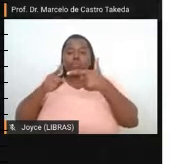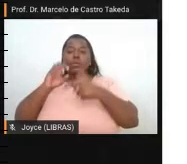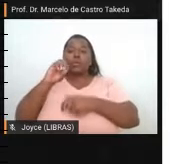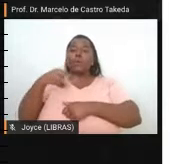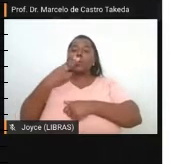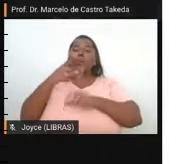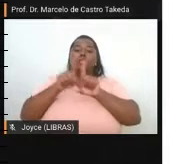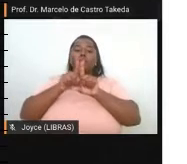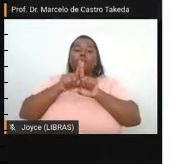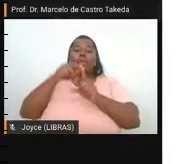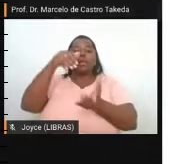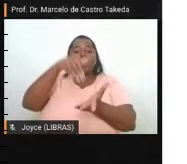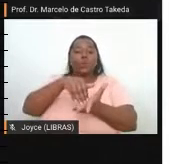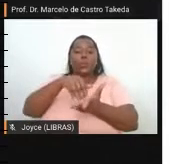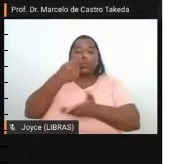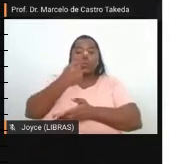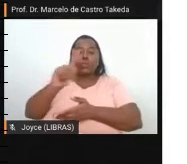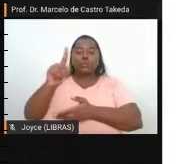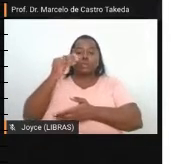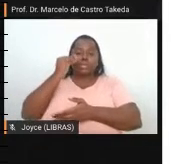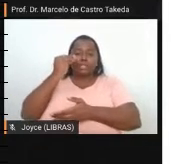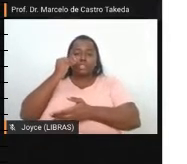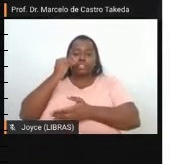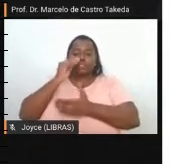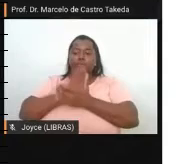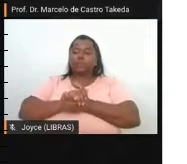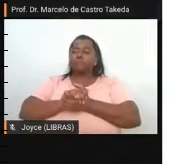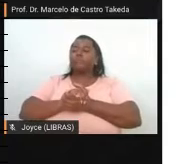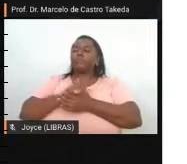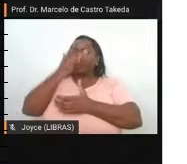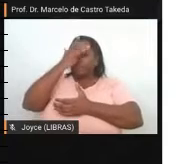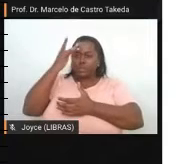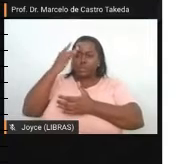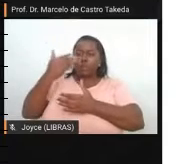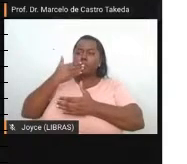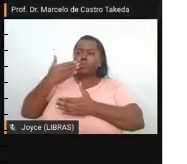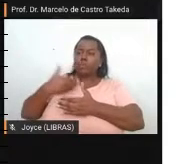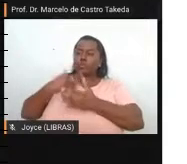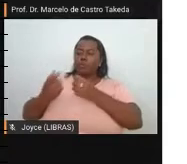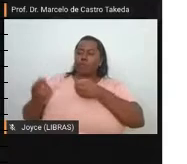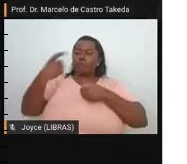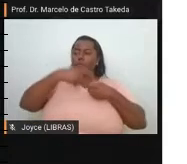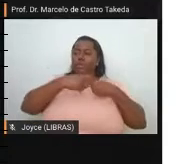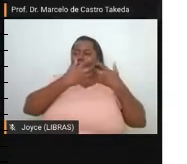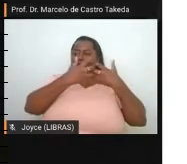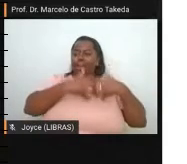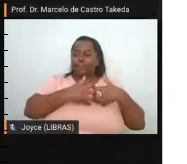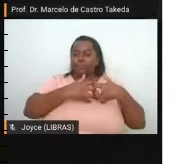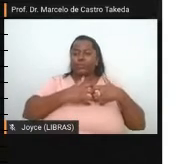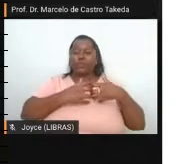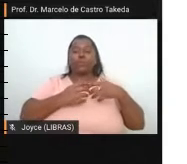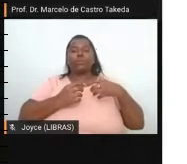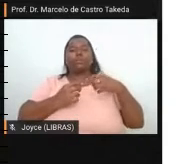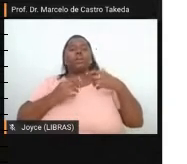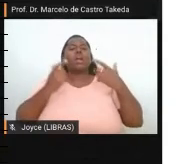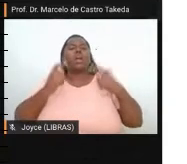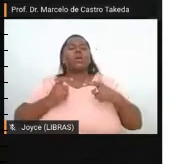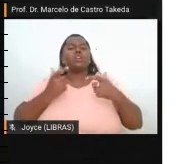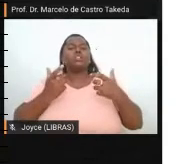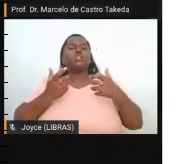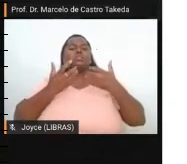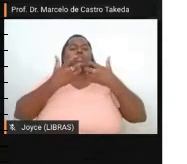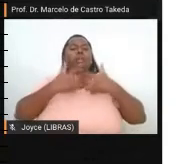O pessoal está pedindo para voltar na parte que travou. Vocês podem me dizer qual foi a parte, só para eu